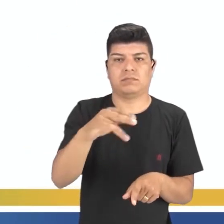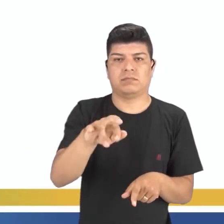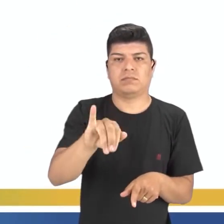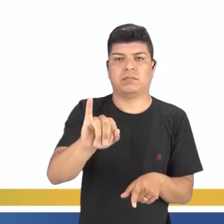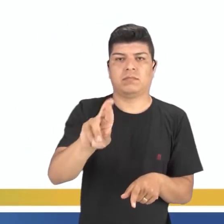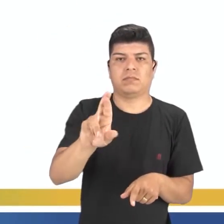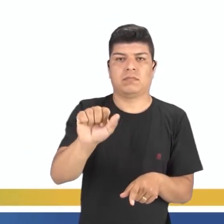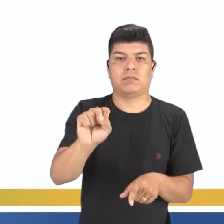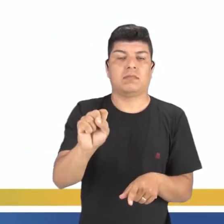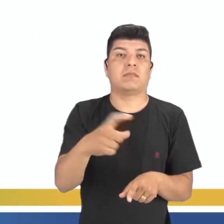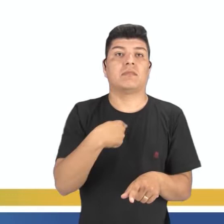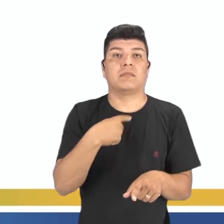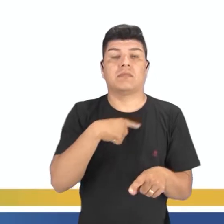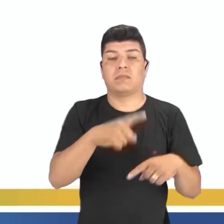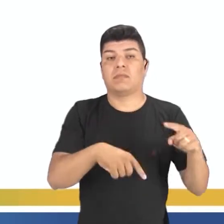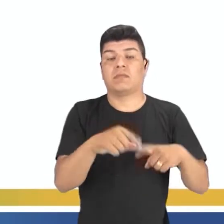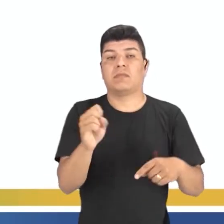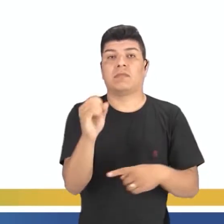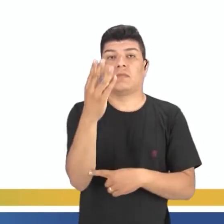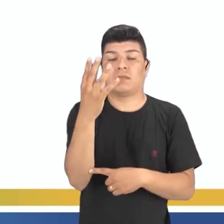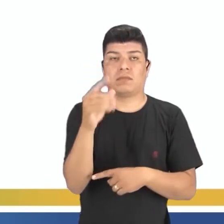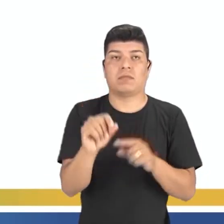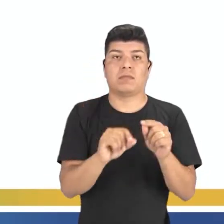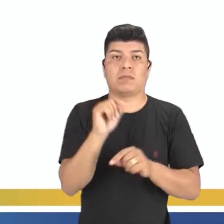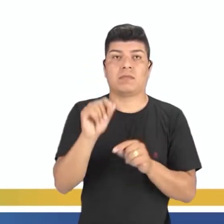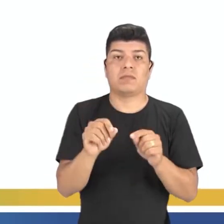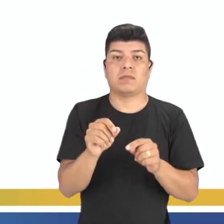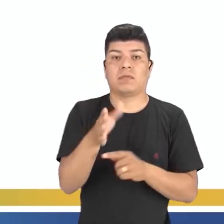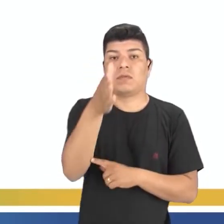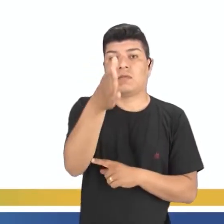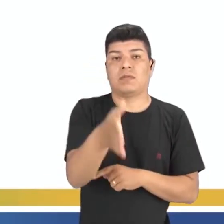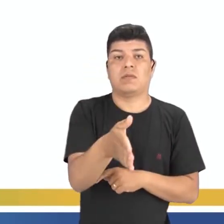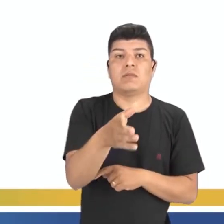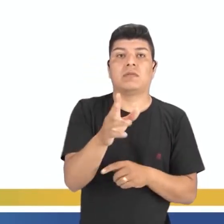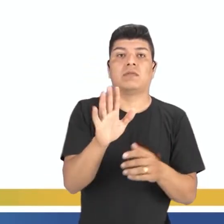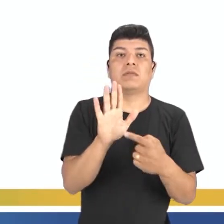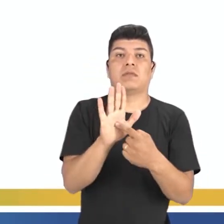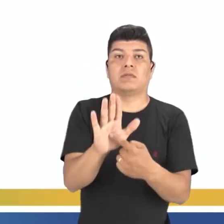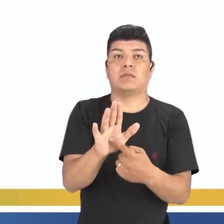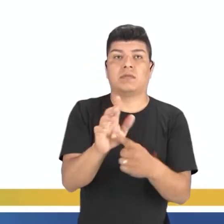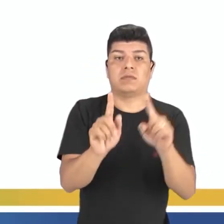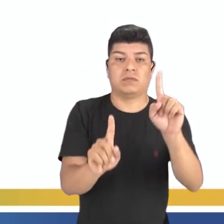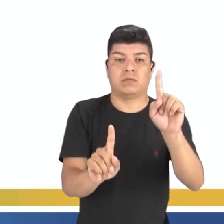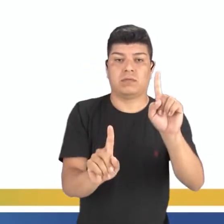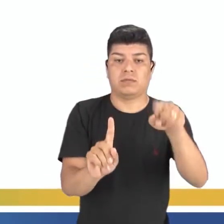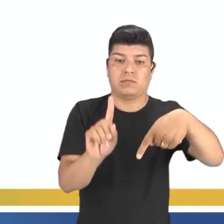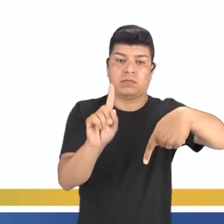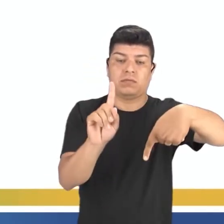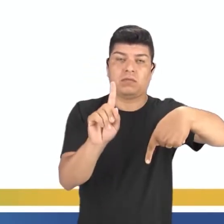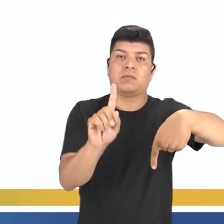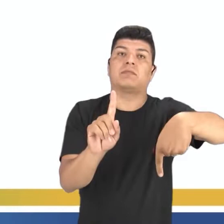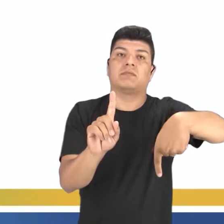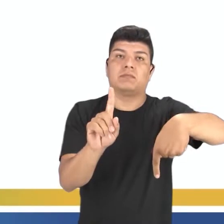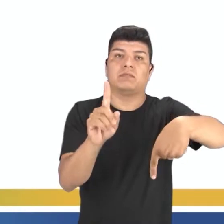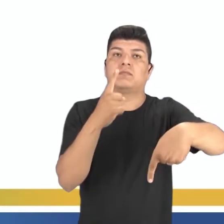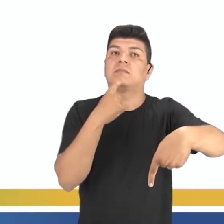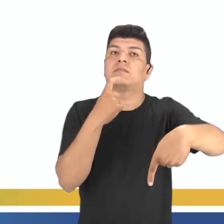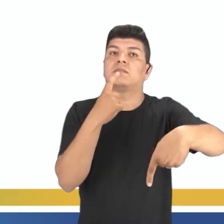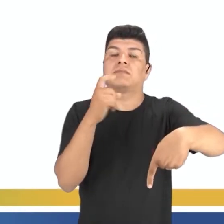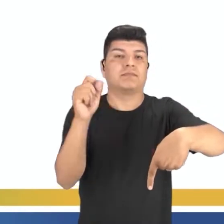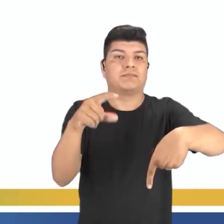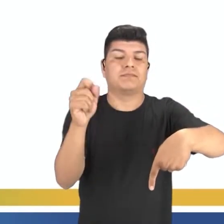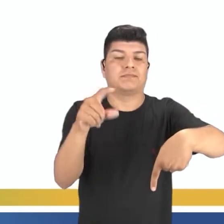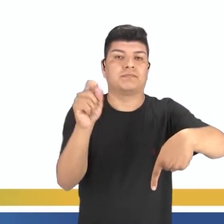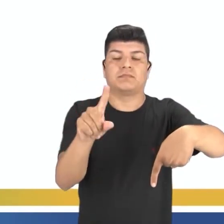longo desse material, esse círculo ocorre. E a direção dele? A direção está representada pelas setinhas também e sempre utilizando a regra da